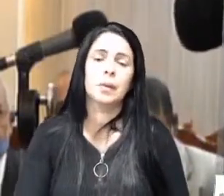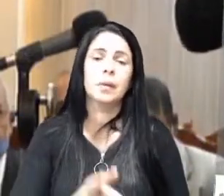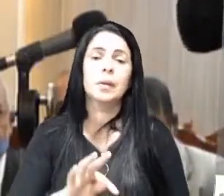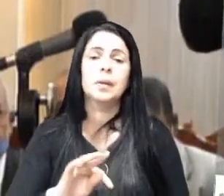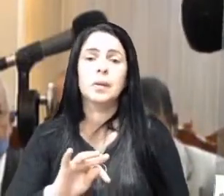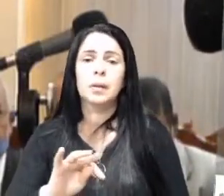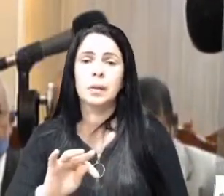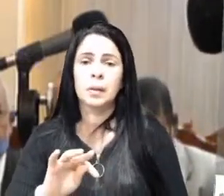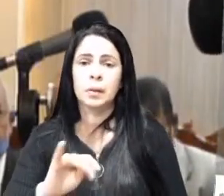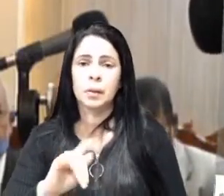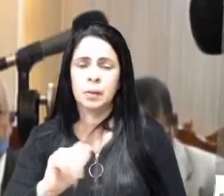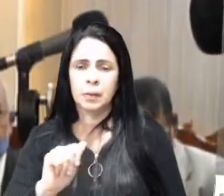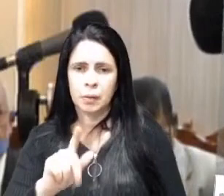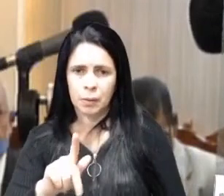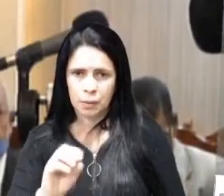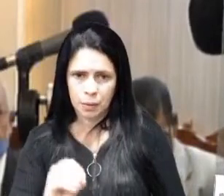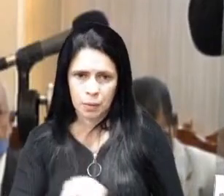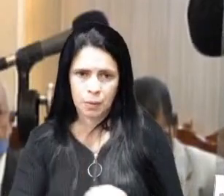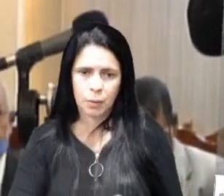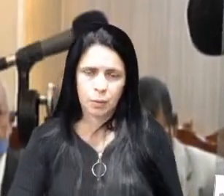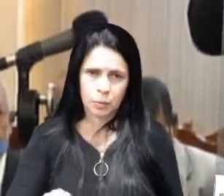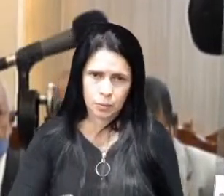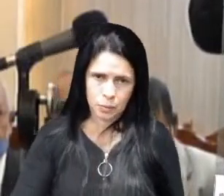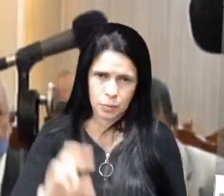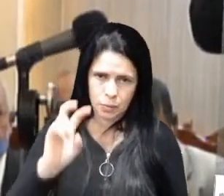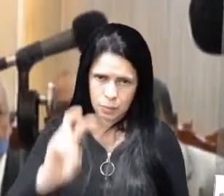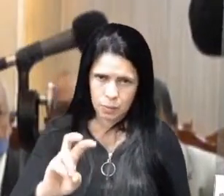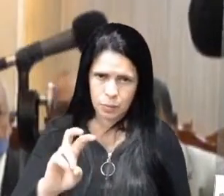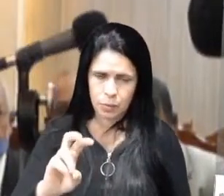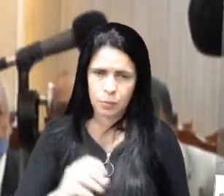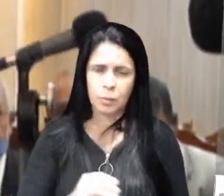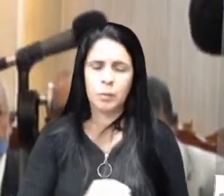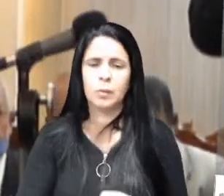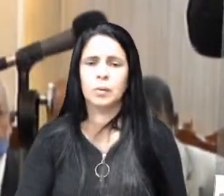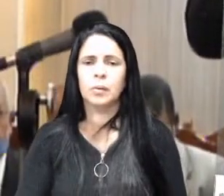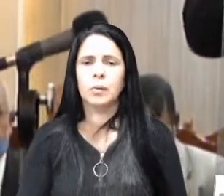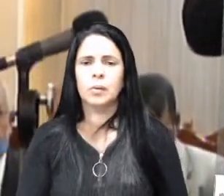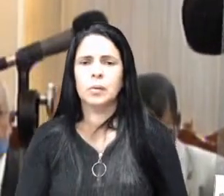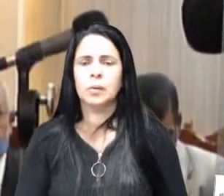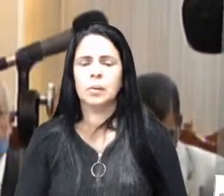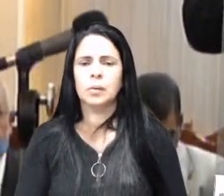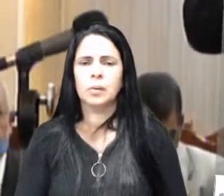Tiago 5, 7. Em vez de 8, 9, era 7 e 8.